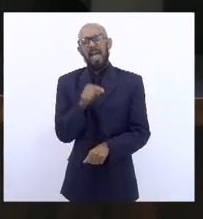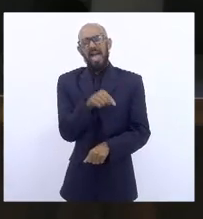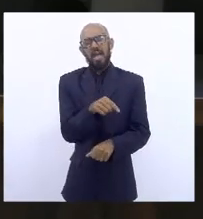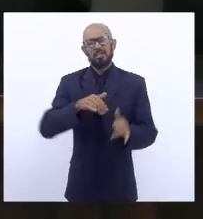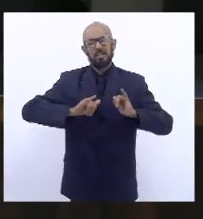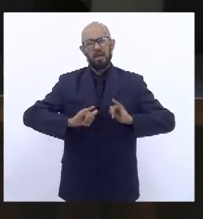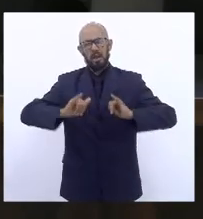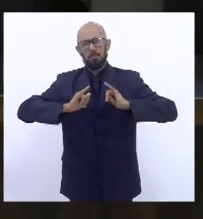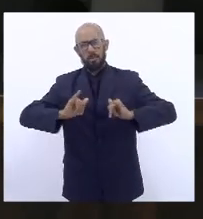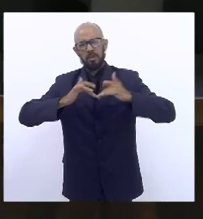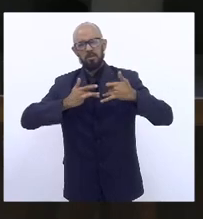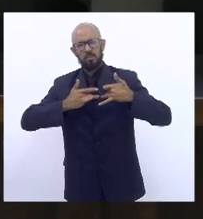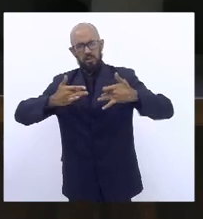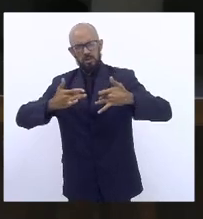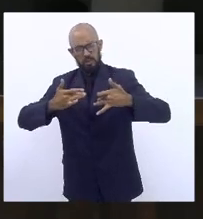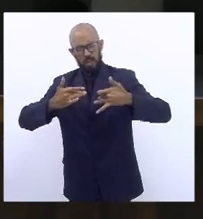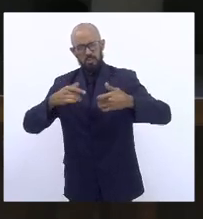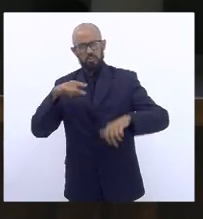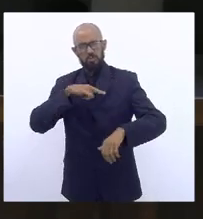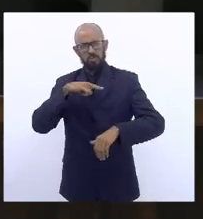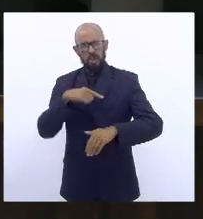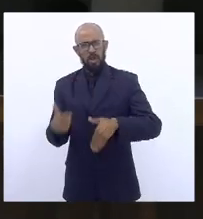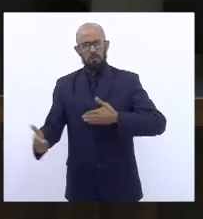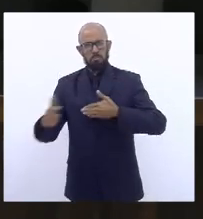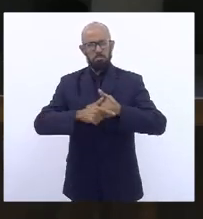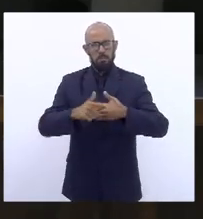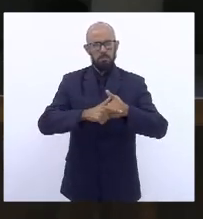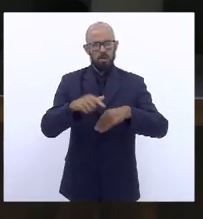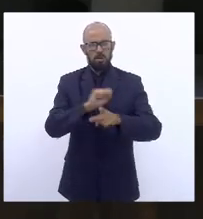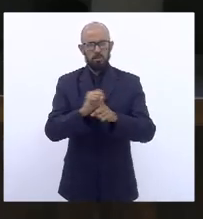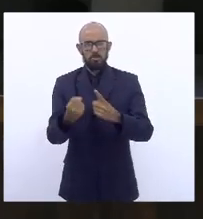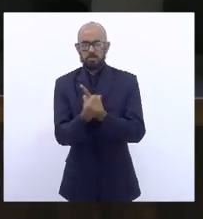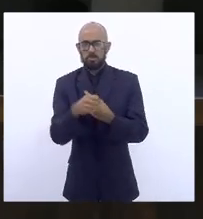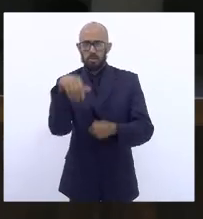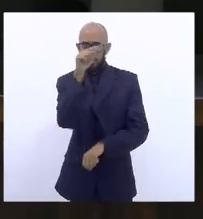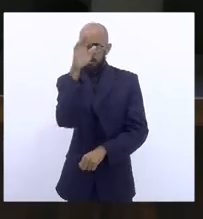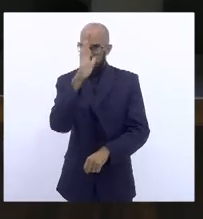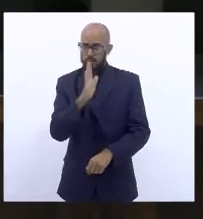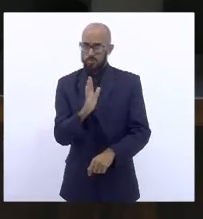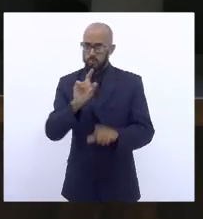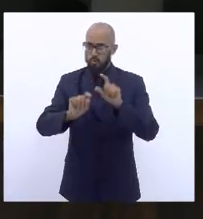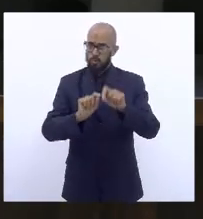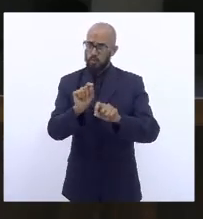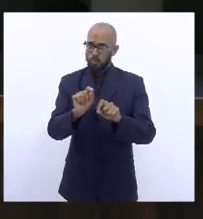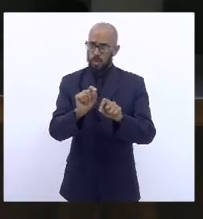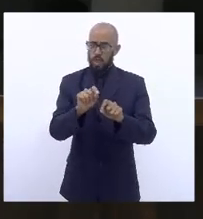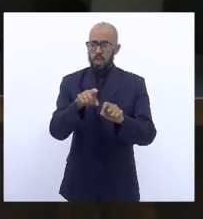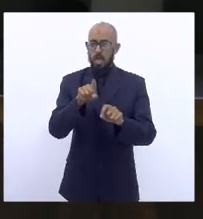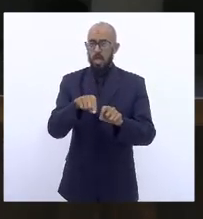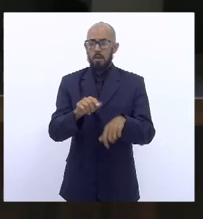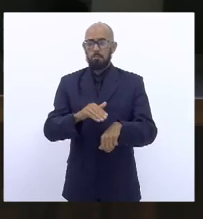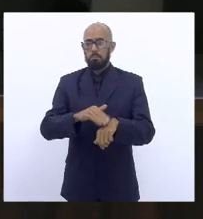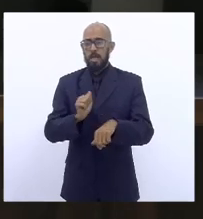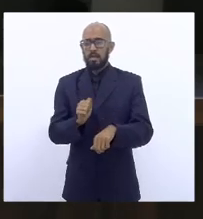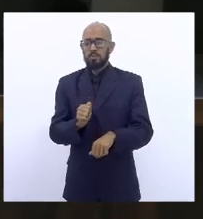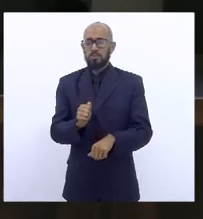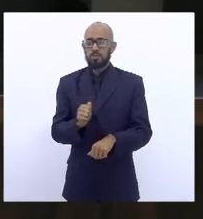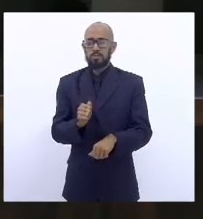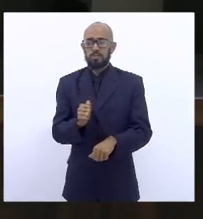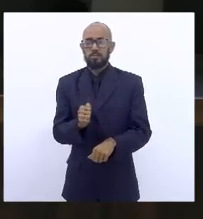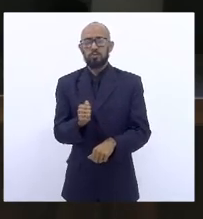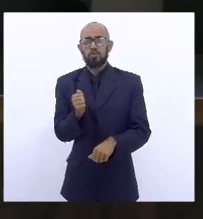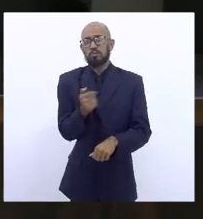pelo lugar que ocupa na sociedade brasileira, já é muito mais que